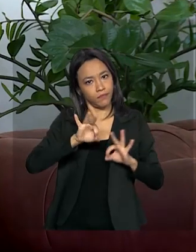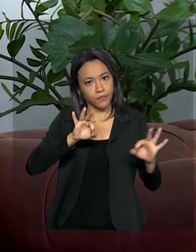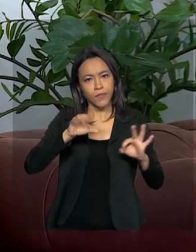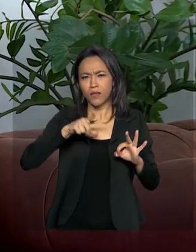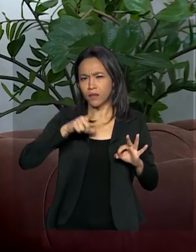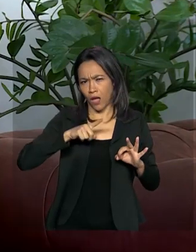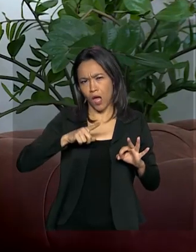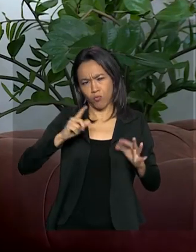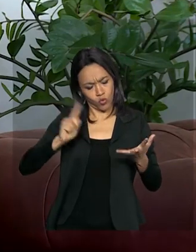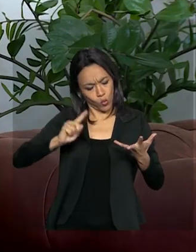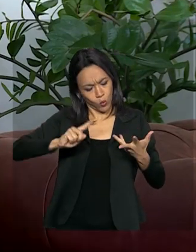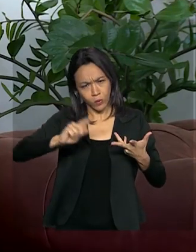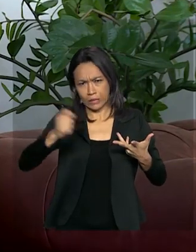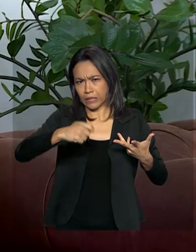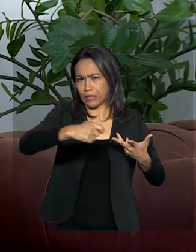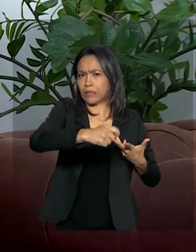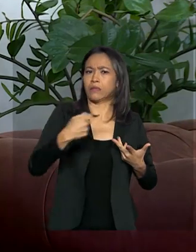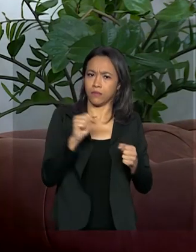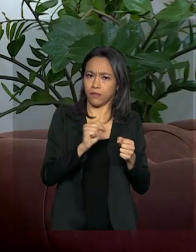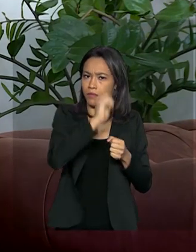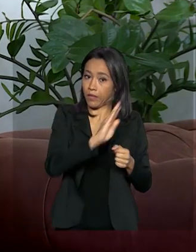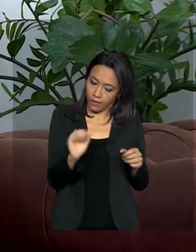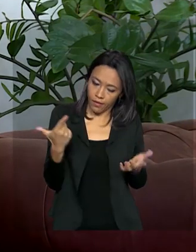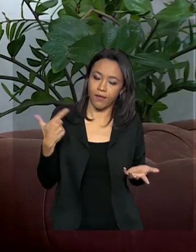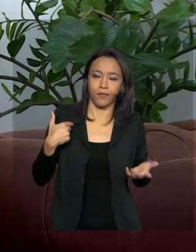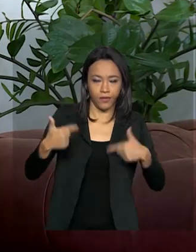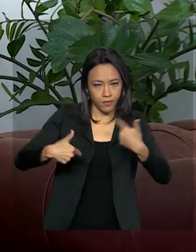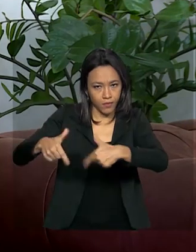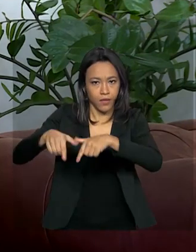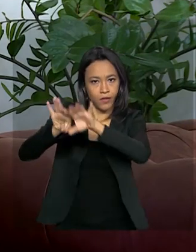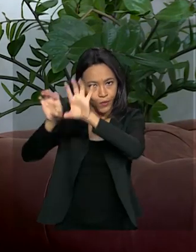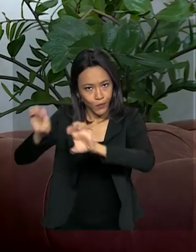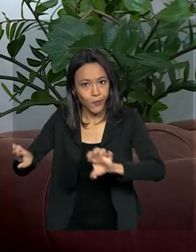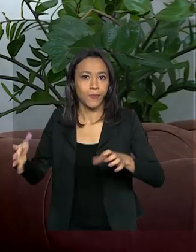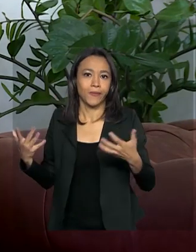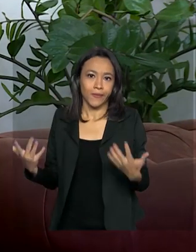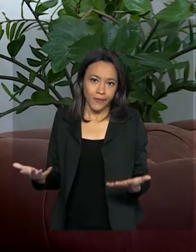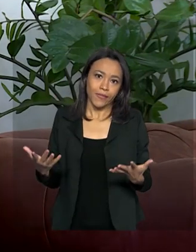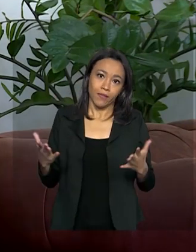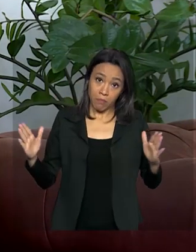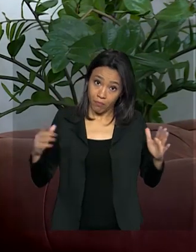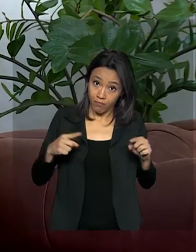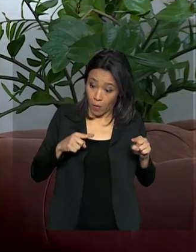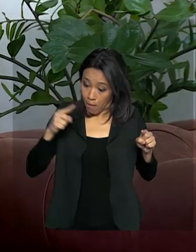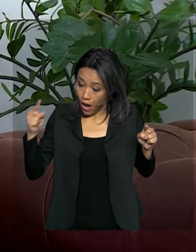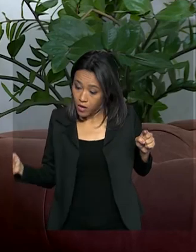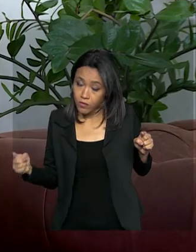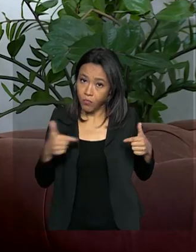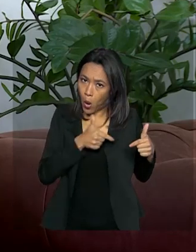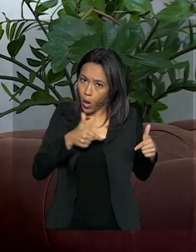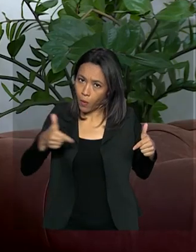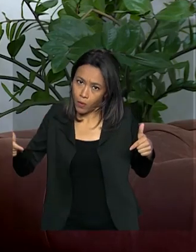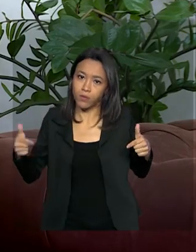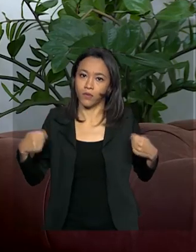todas as condições de fazer é claro que são trabalhar em infraestrutura é uma coisa demais médio prazo mas é para isso